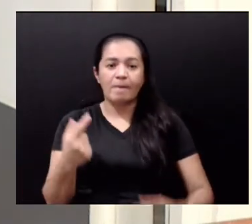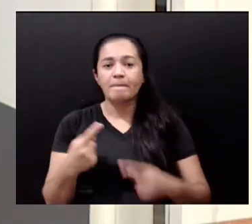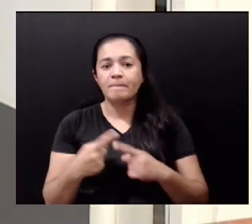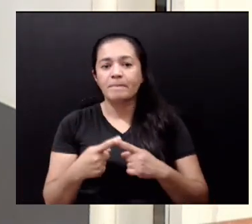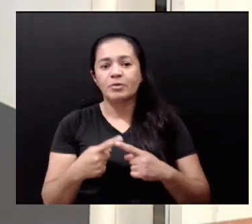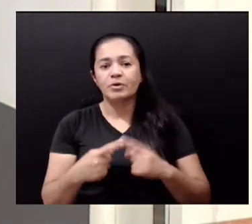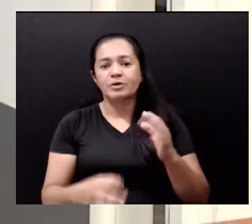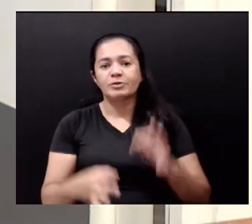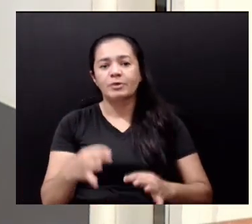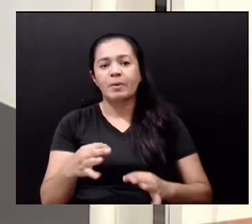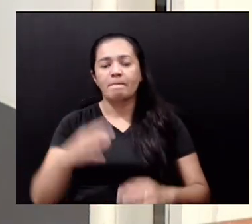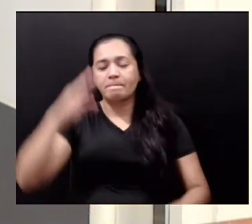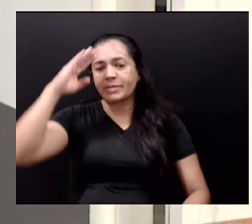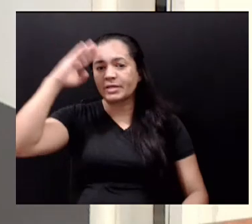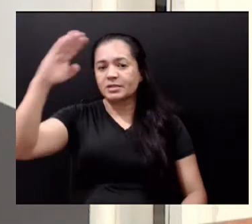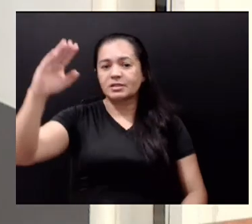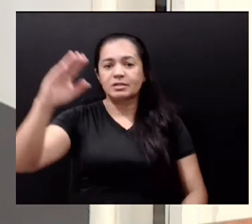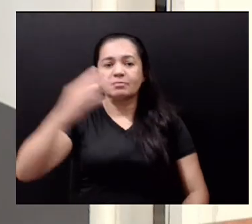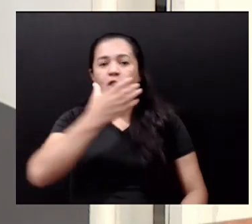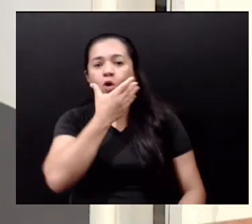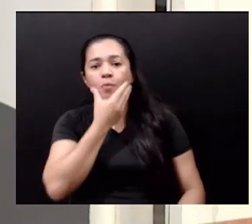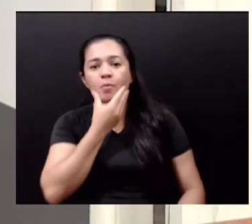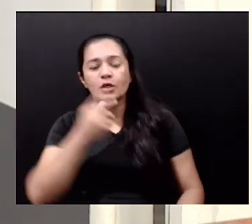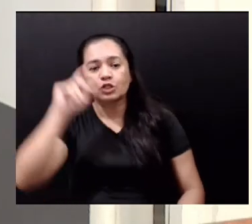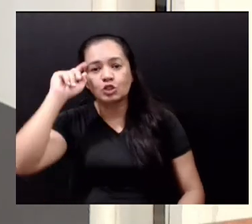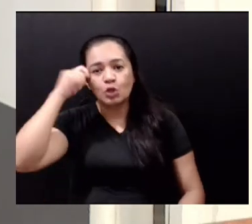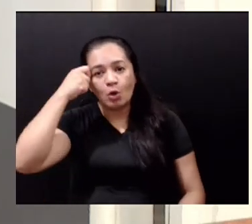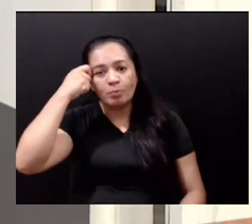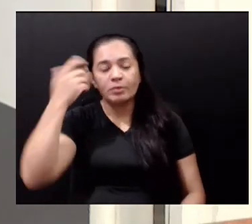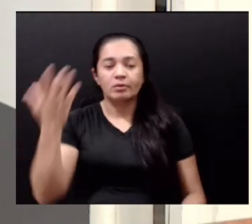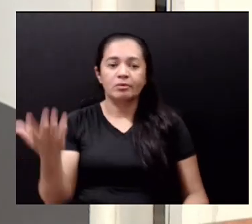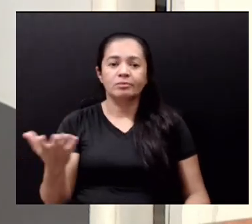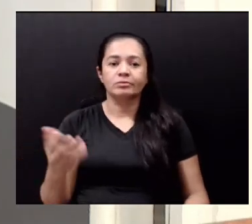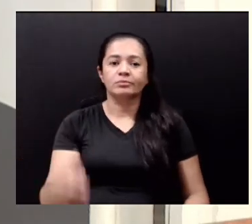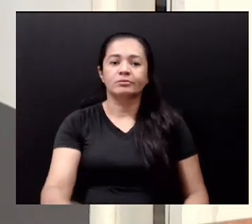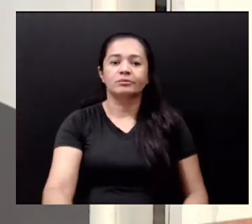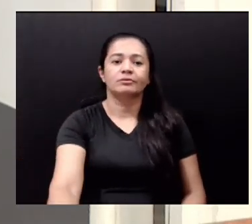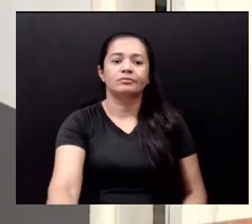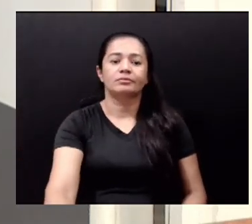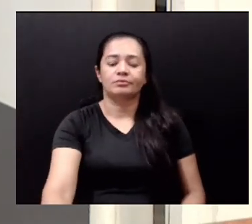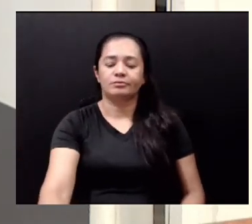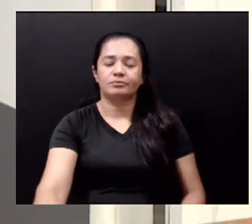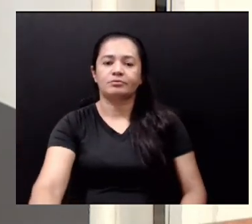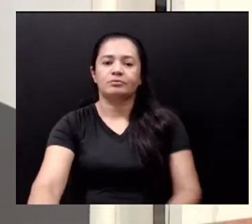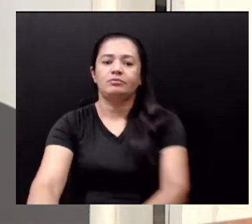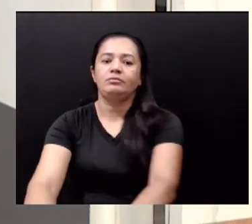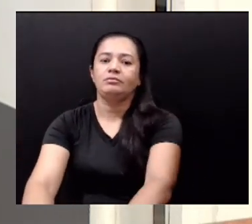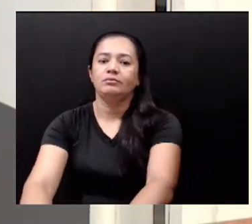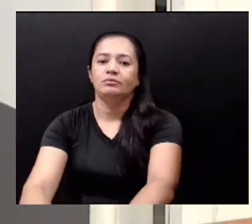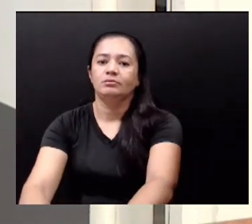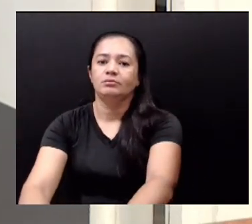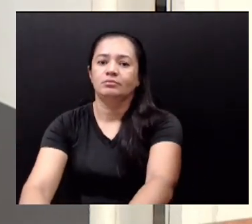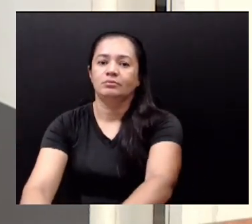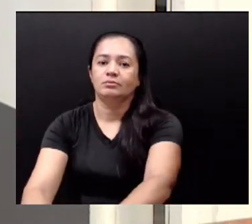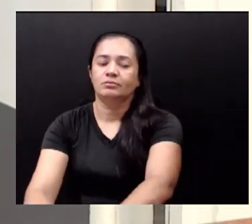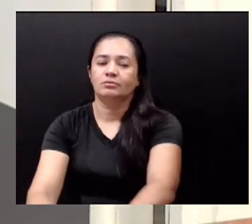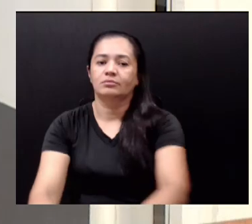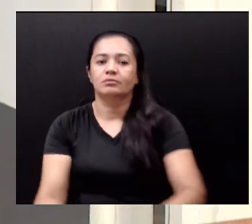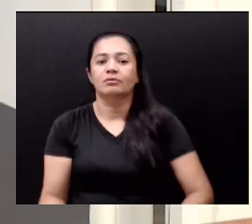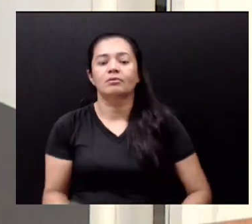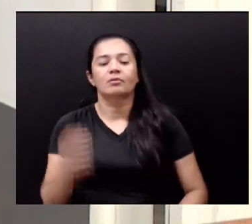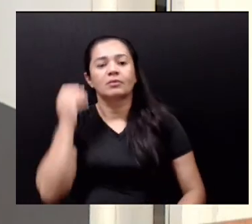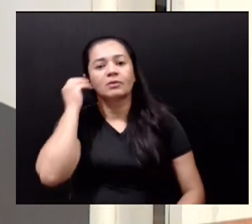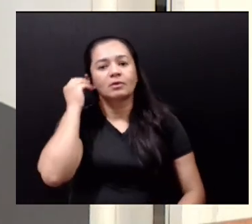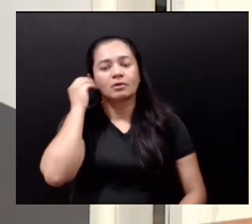negros, né? O mito do homem negro também enquanto violentador. Então a gente esbarra nessas questões também que não